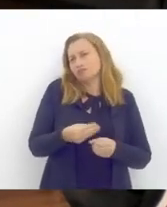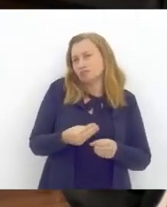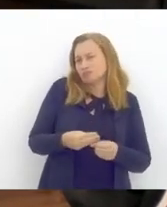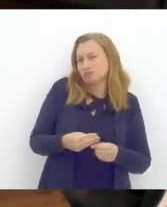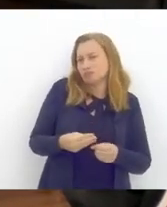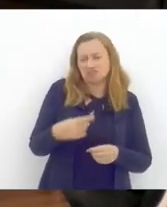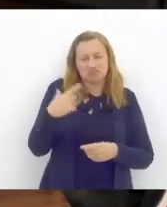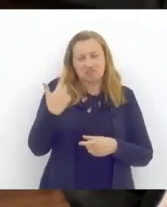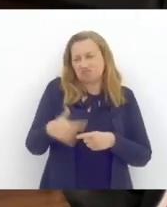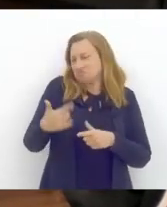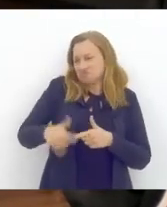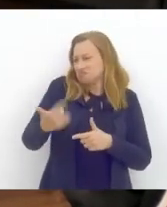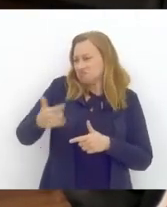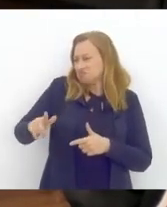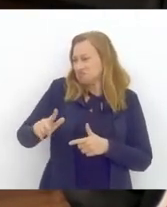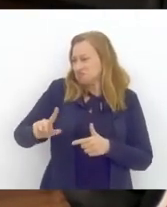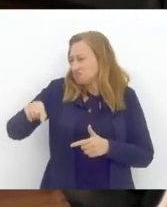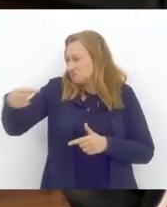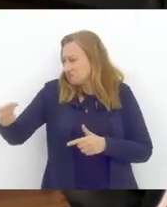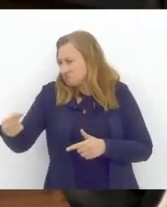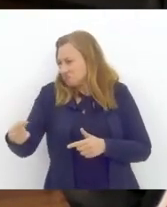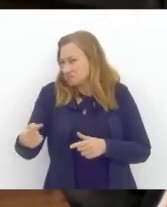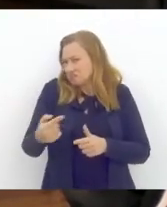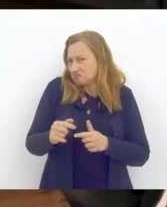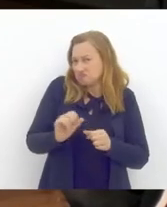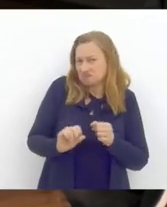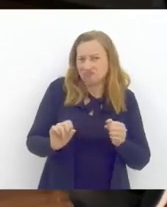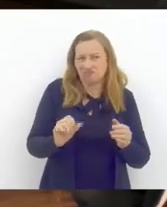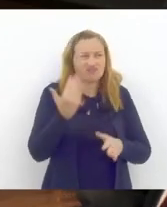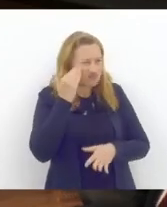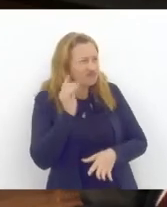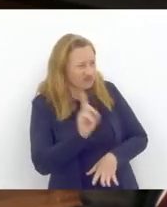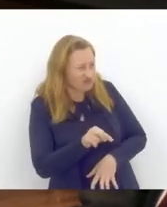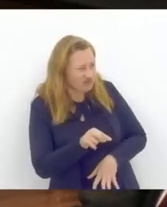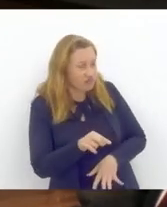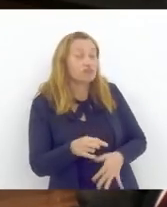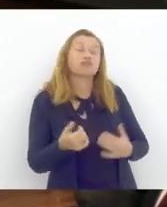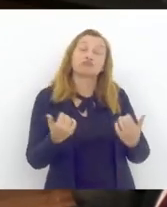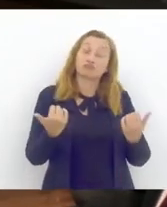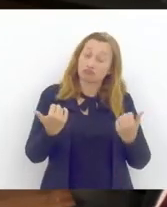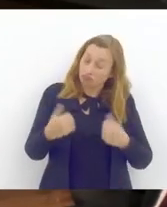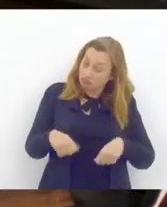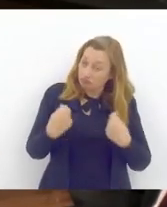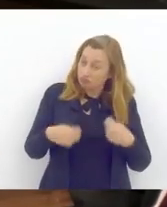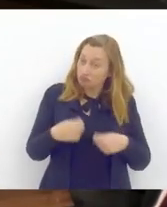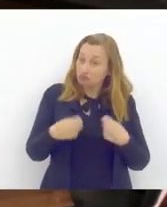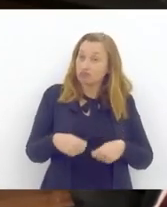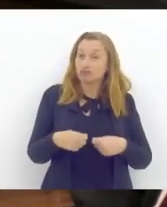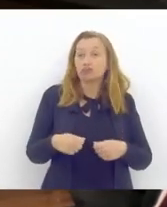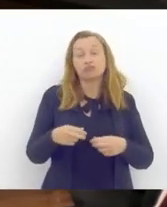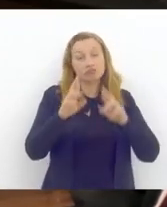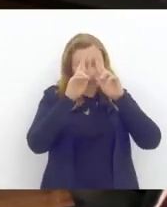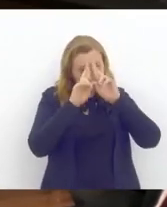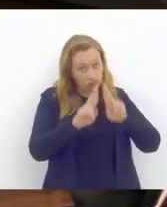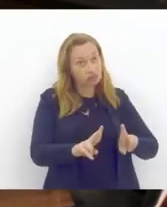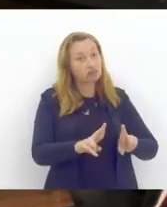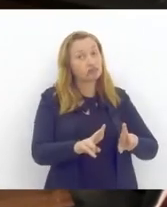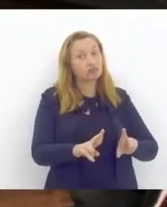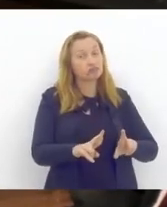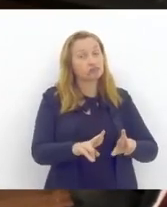fazer depois. É esse o entendimento? Acho que precisamos ter mais